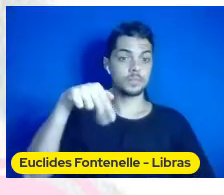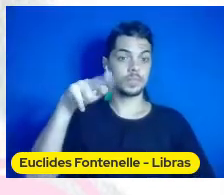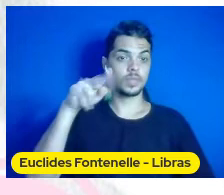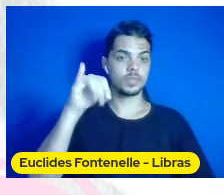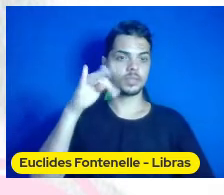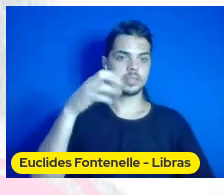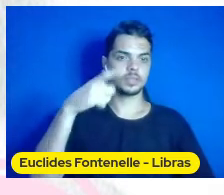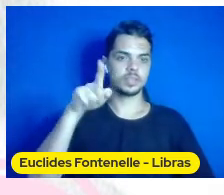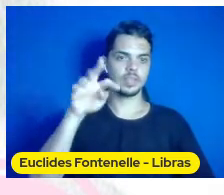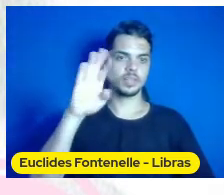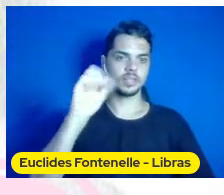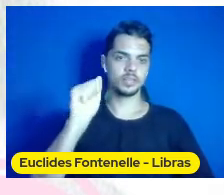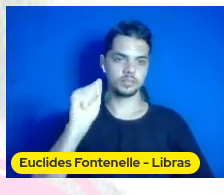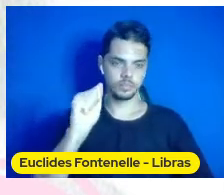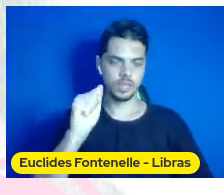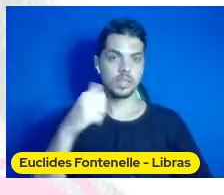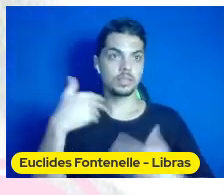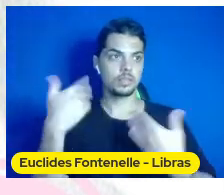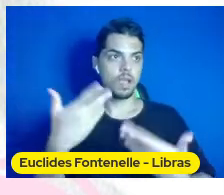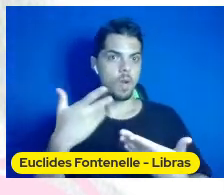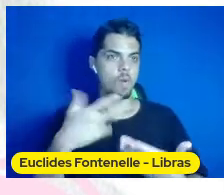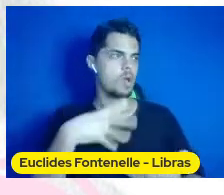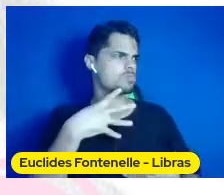dela. E eu